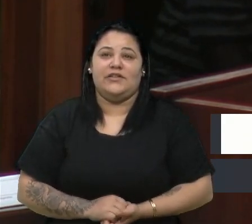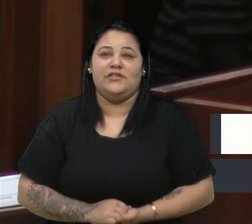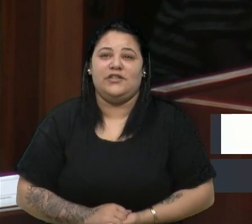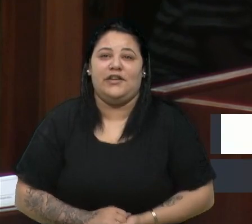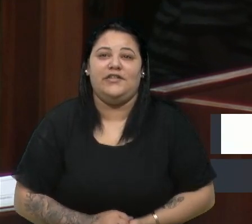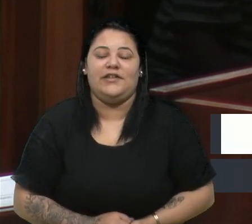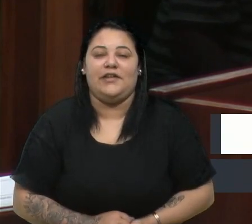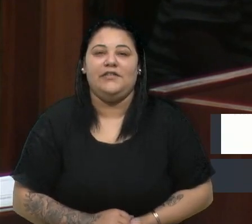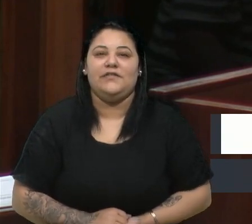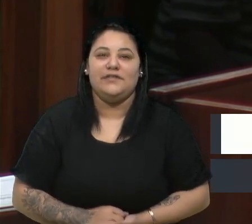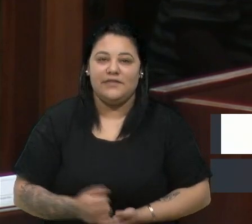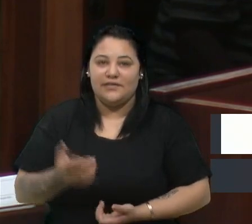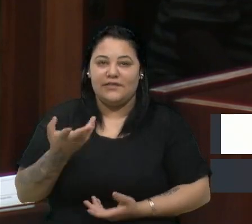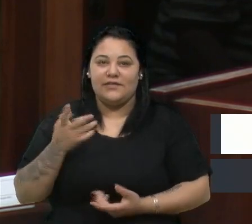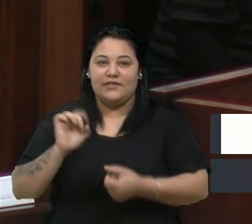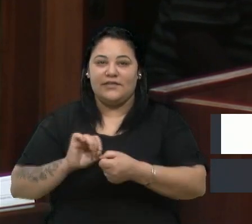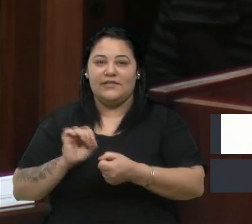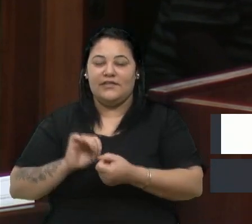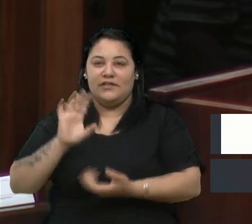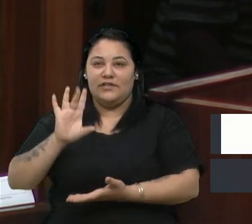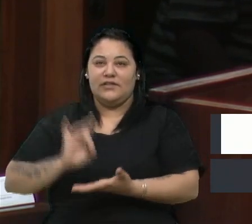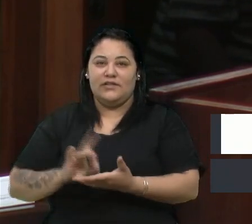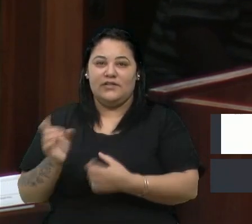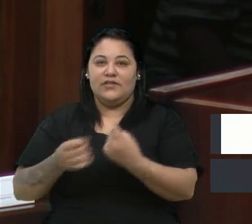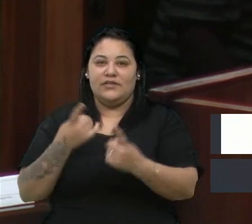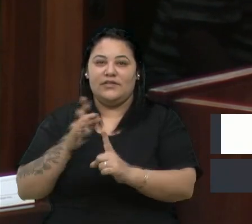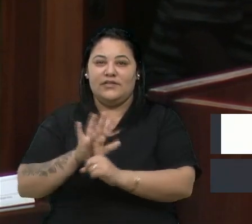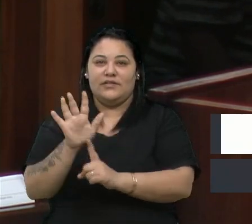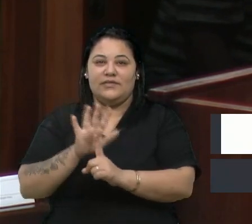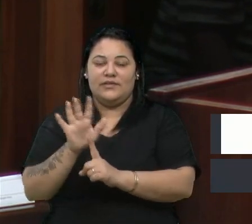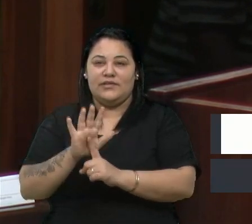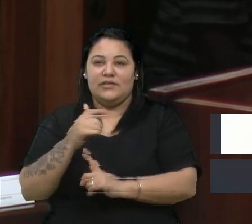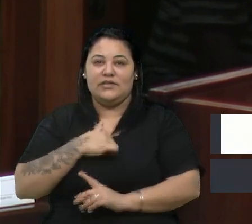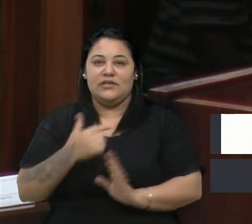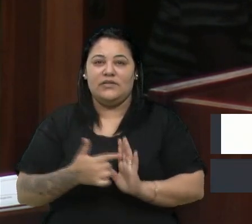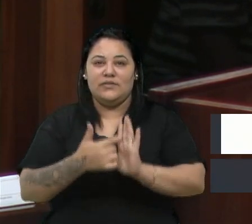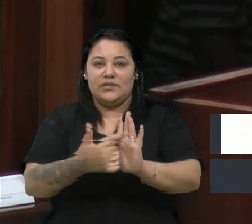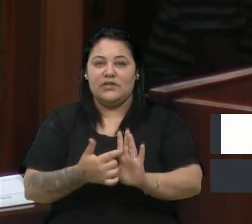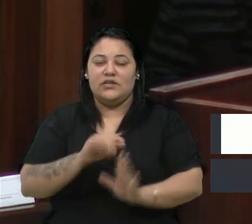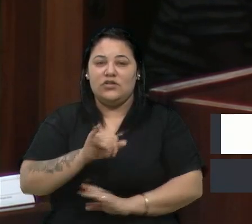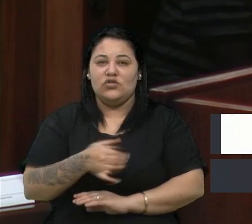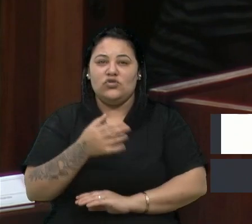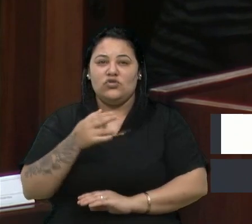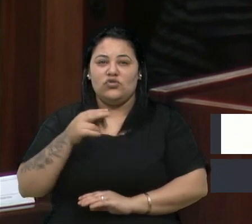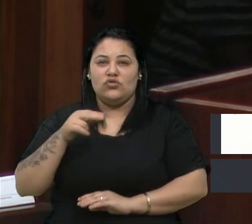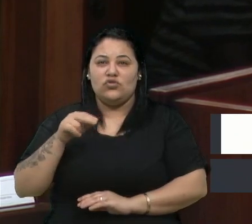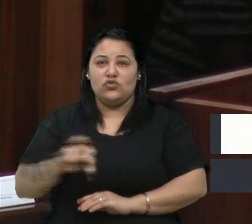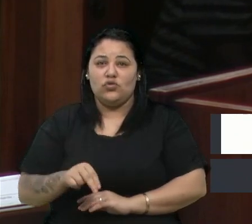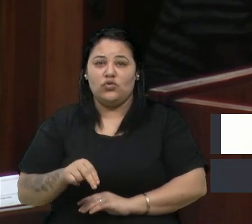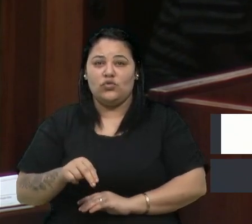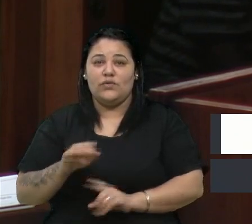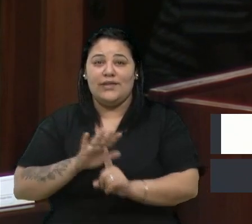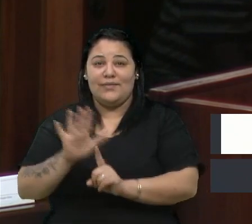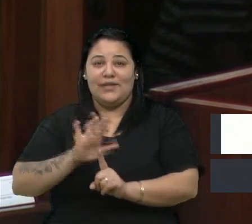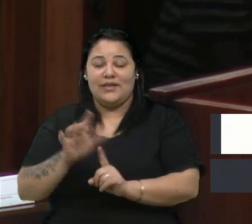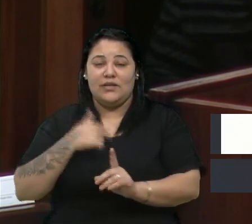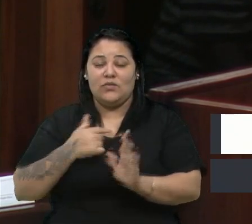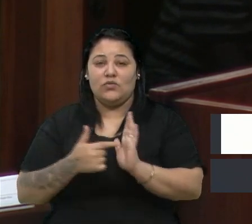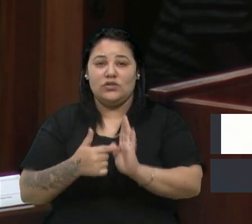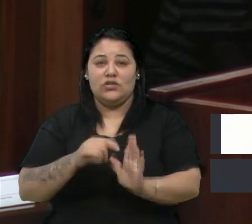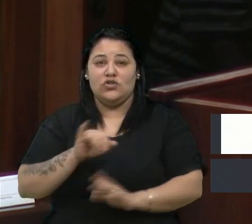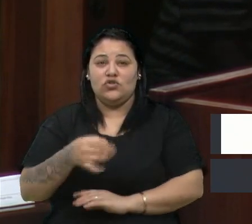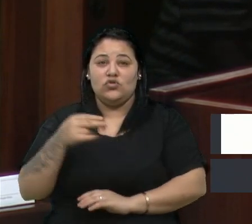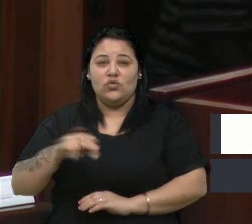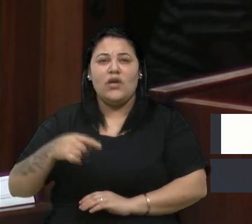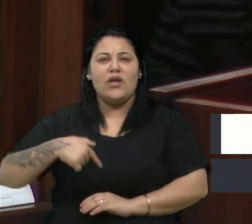registro aqui sobre algumas demandas que eu apresentei aqui em junho. E eu